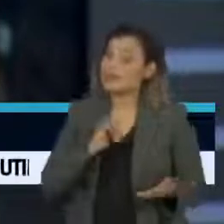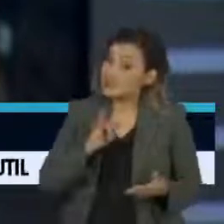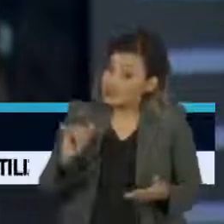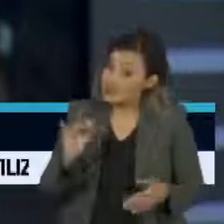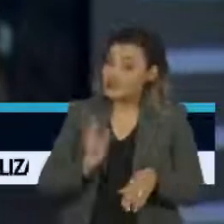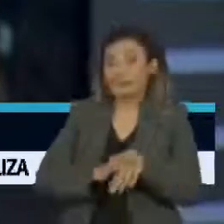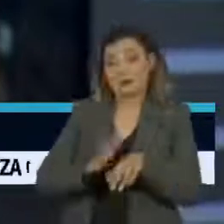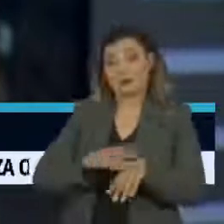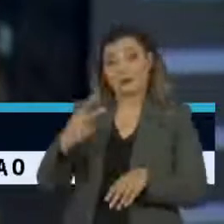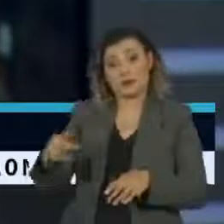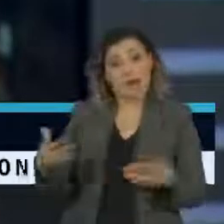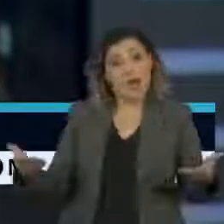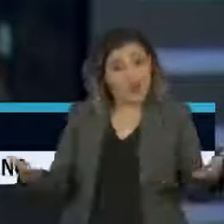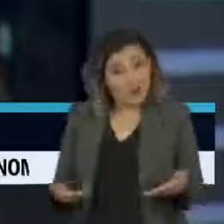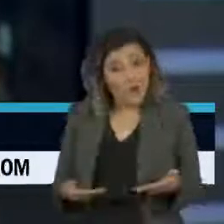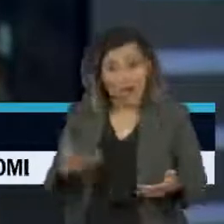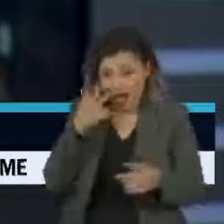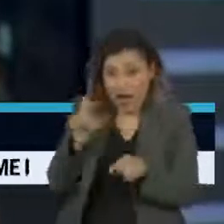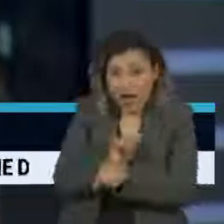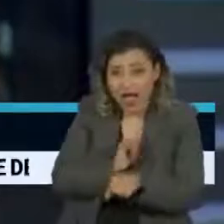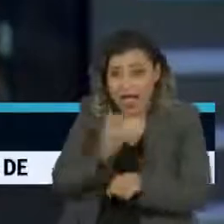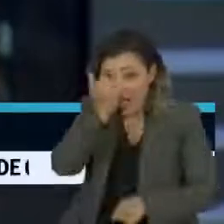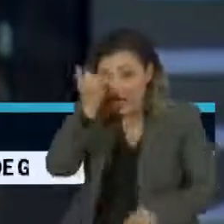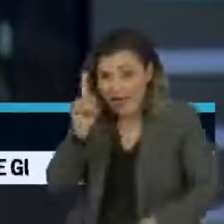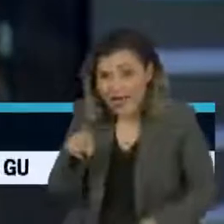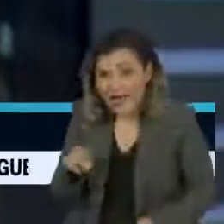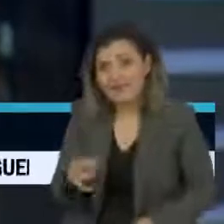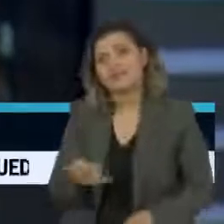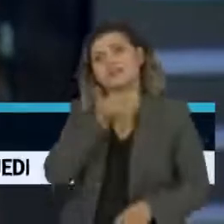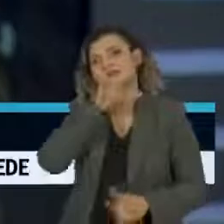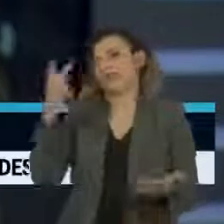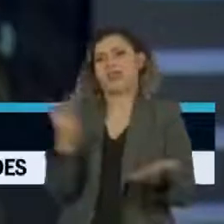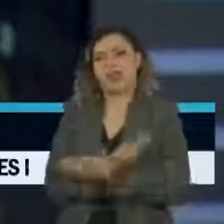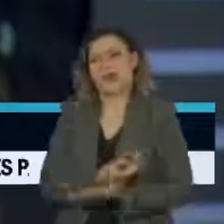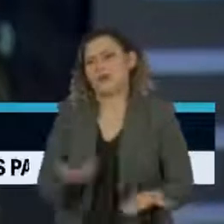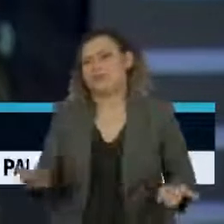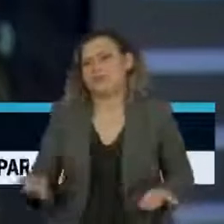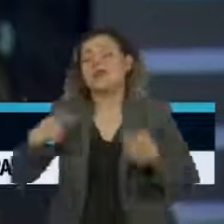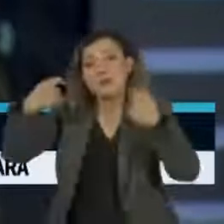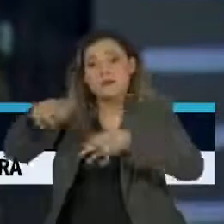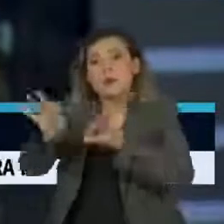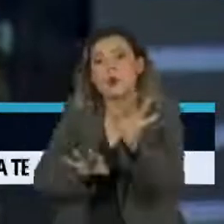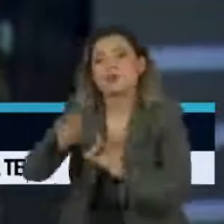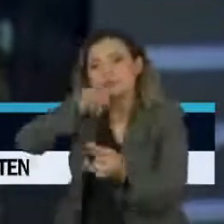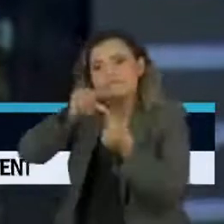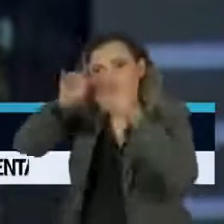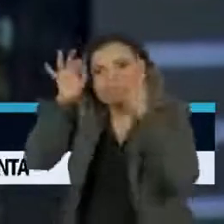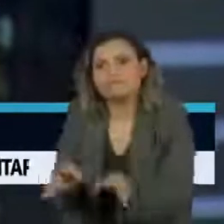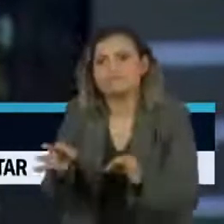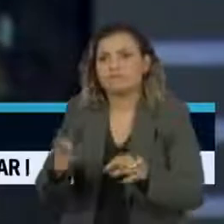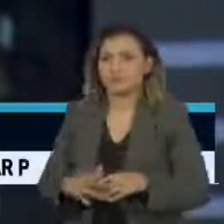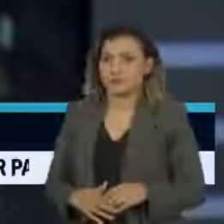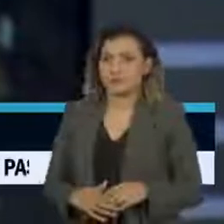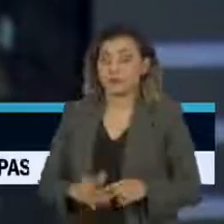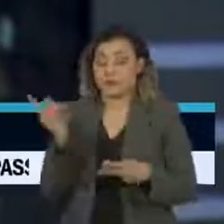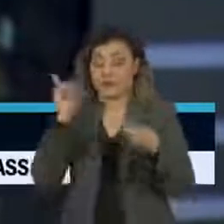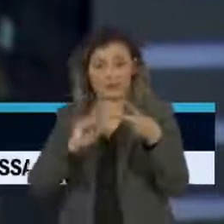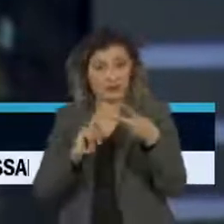que, nessa altura do campeonato, vão improvisar, é o primeiro grande erro que essa equipe econômica tem. O segundo é o